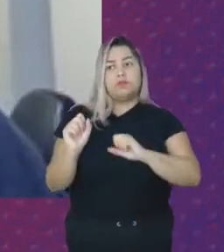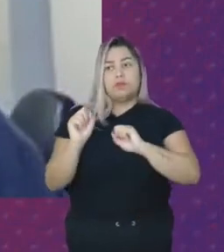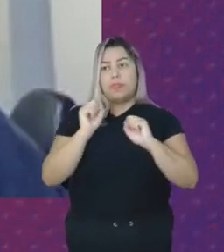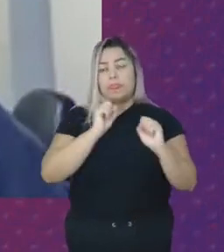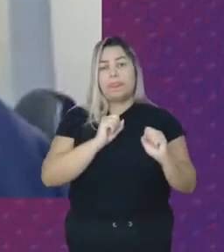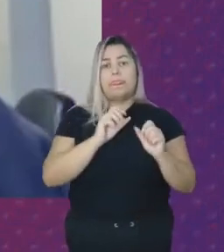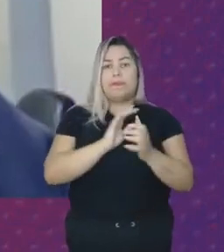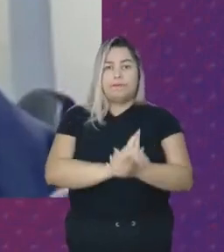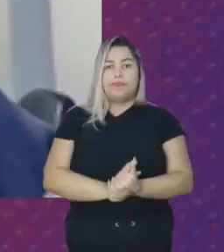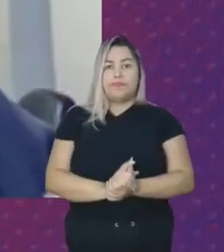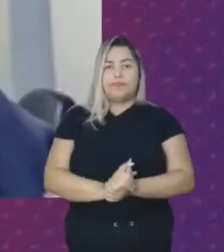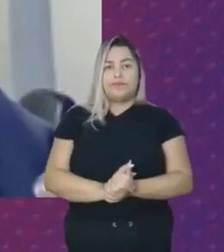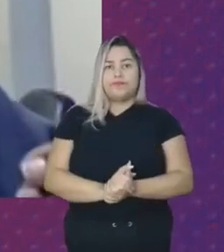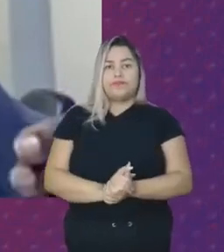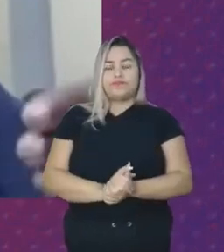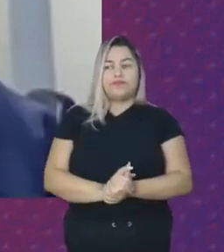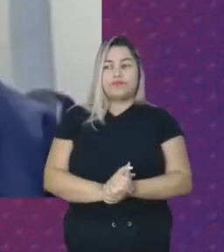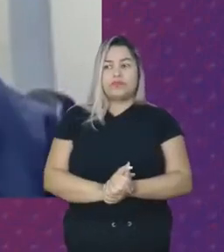possa